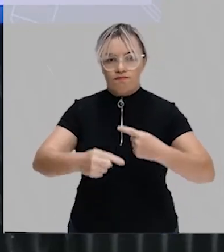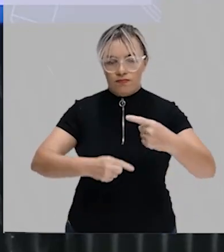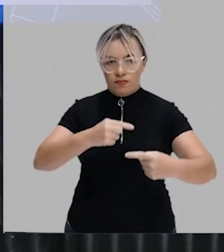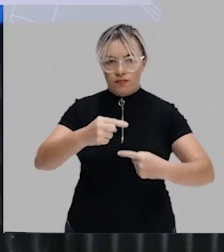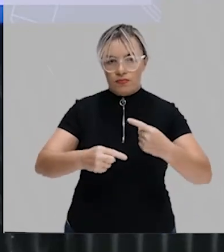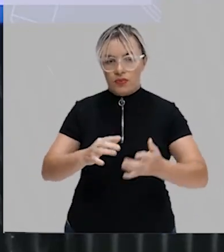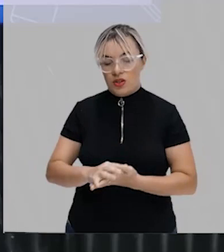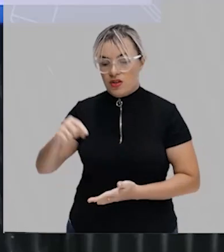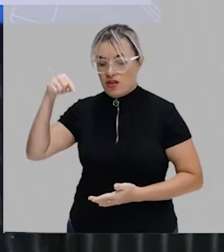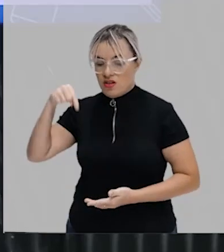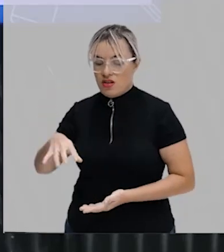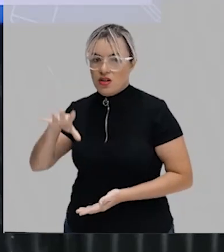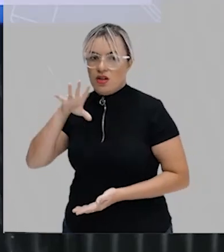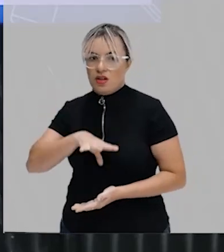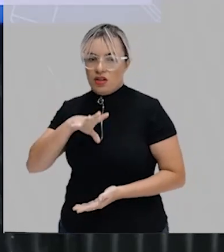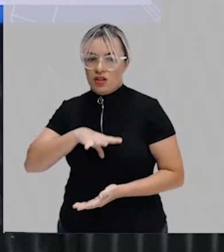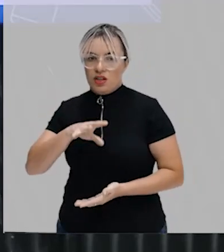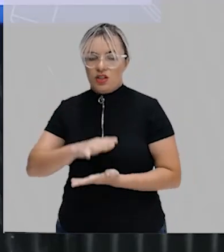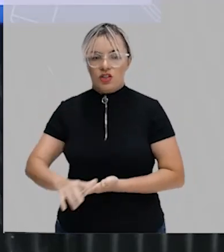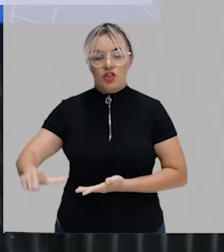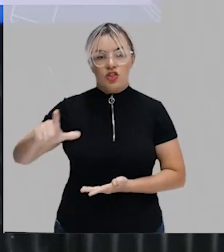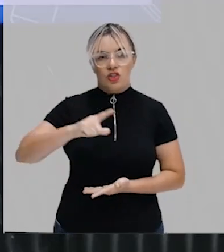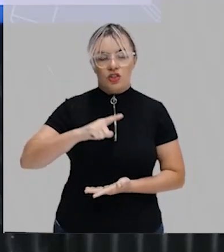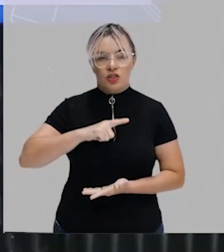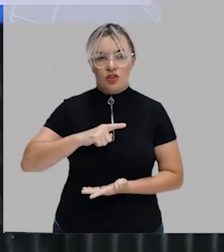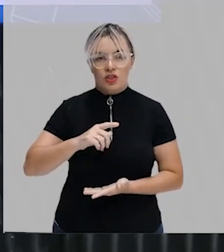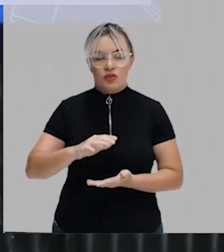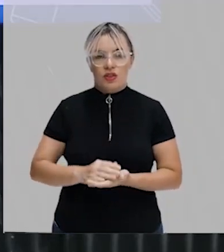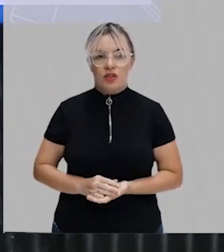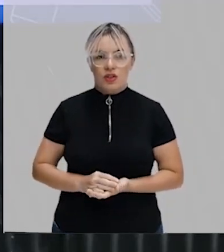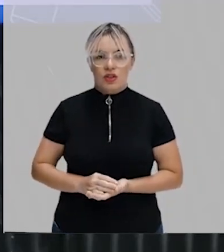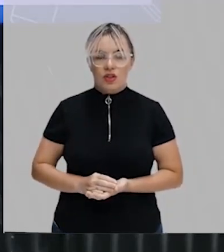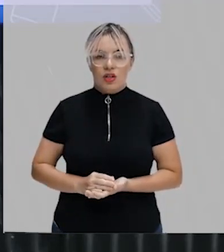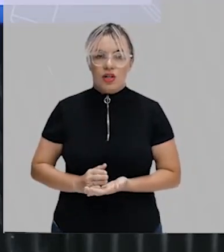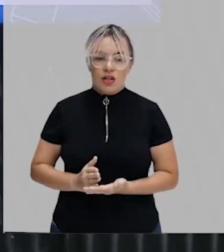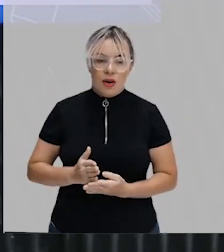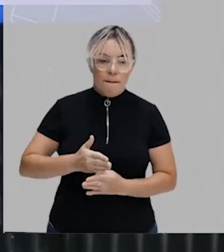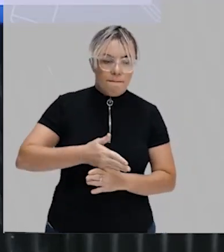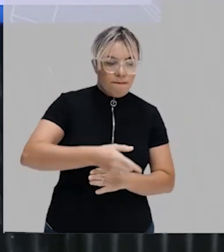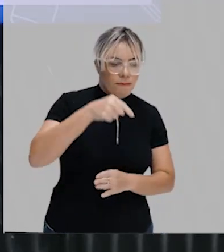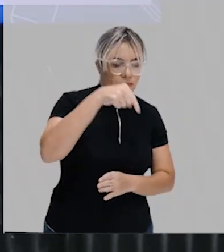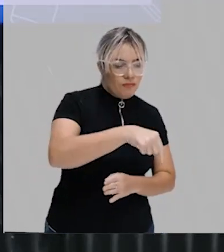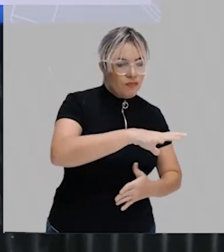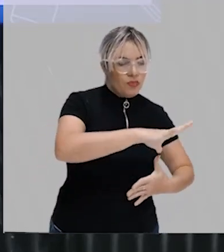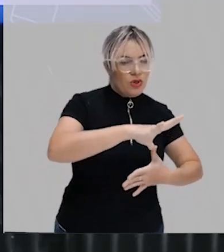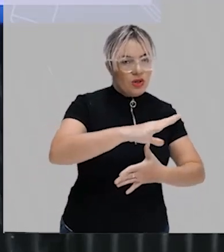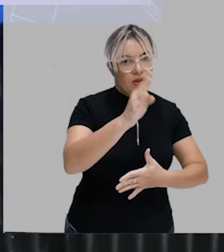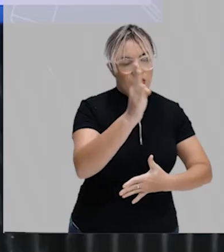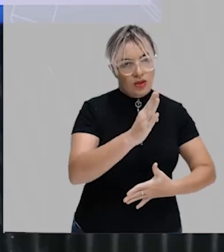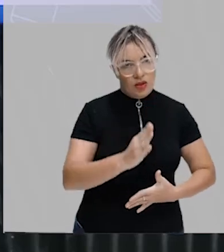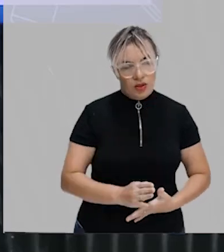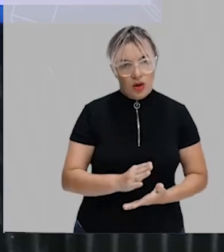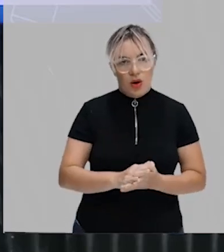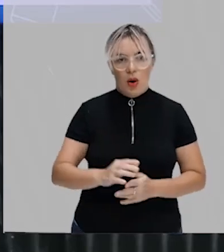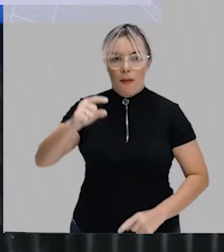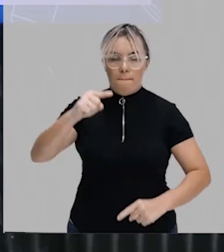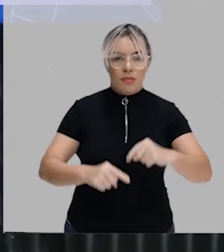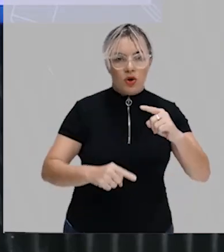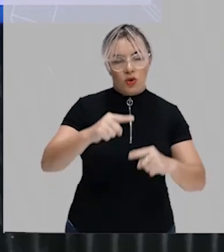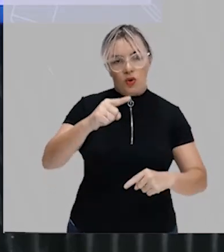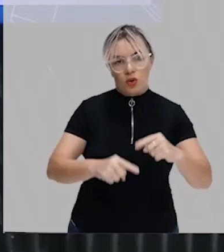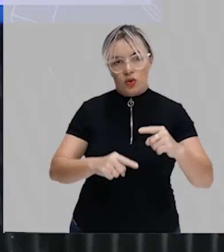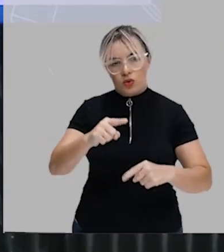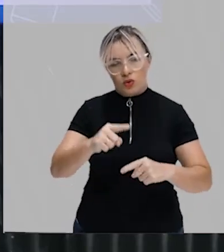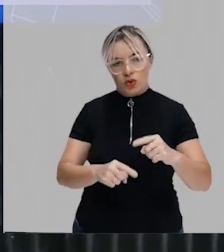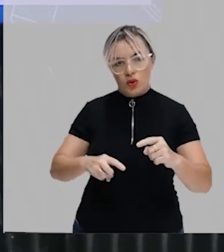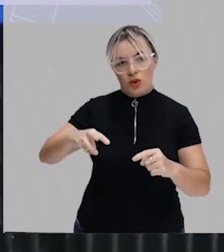a metrópole, deveria enviar com exclusividade para a colônia produtos manufaturados, muitas